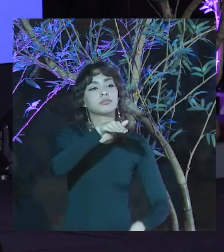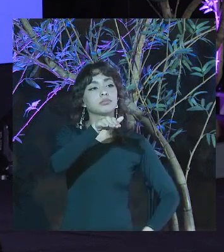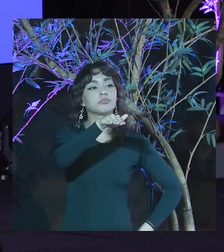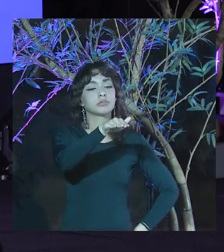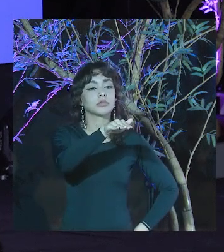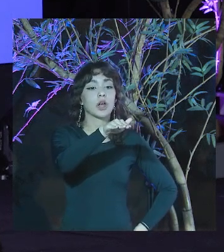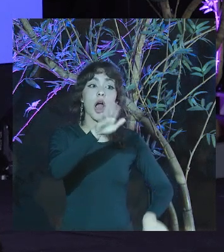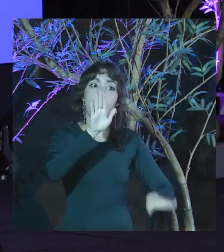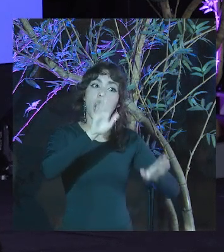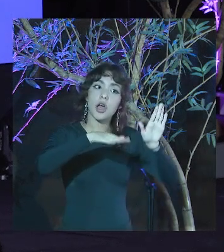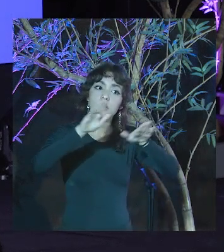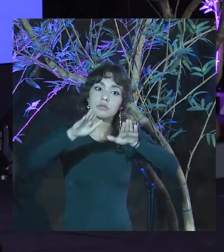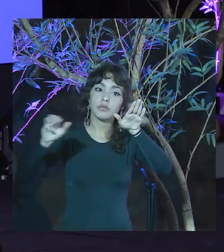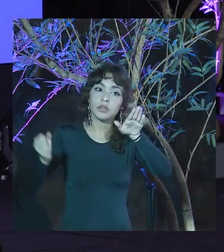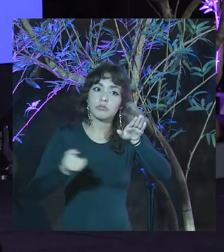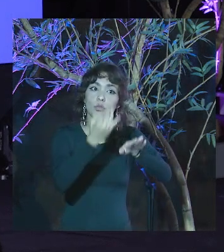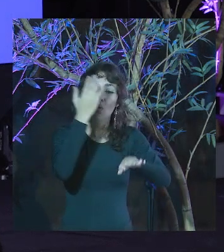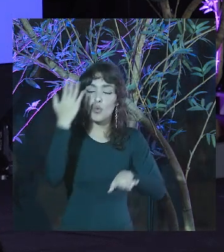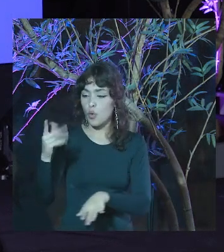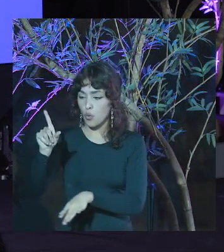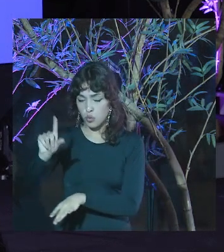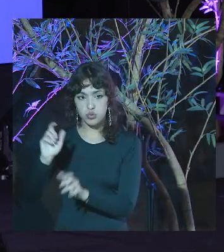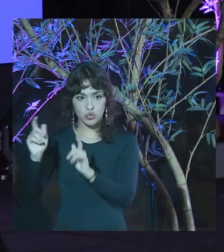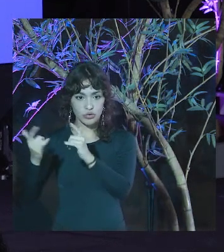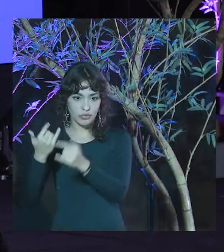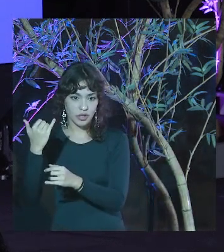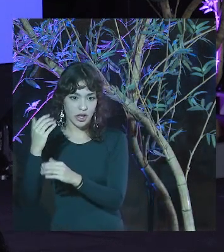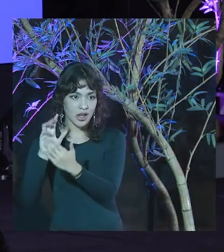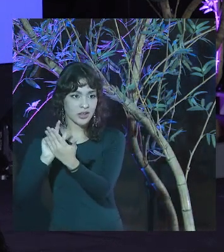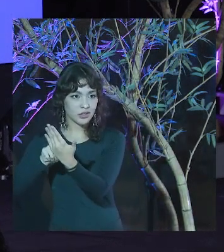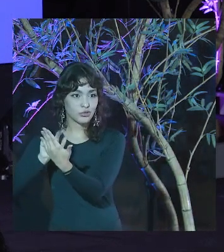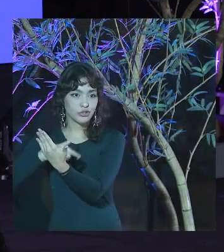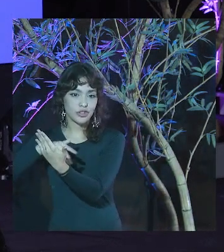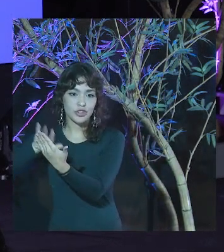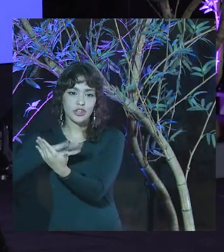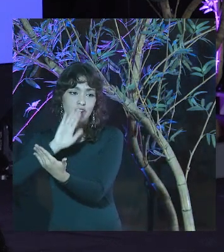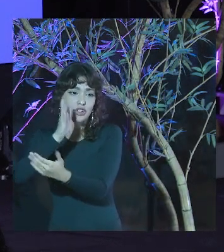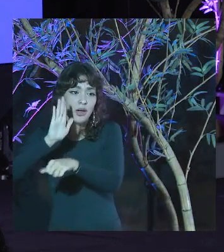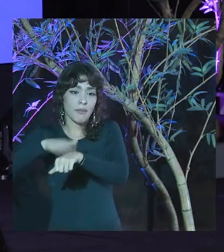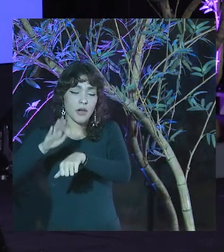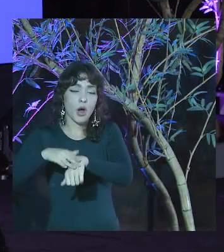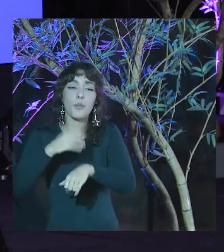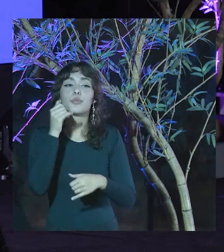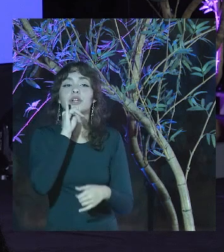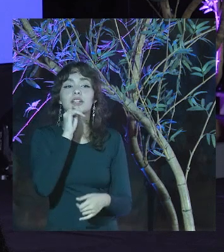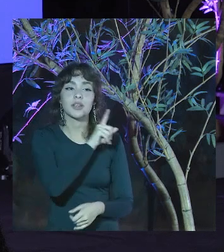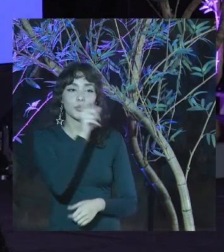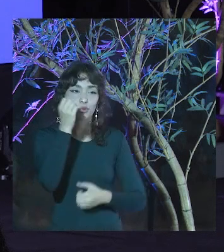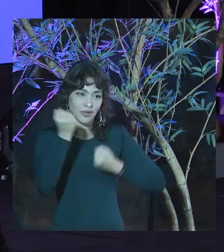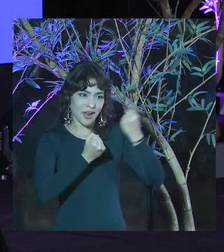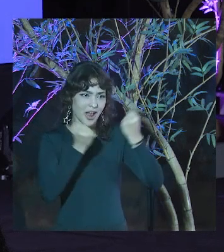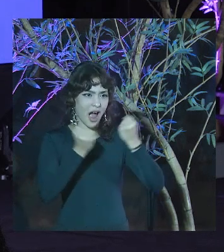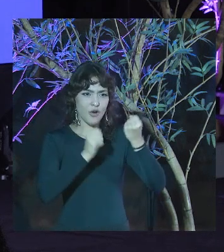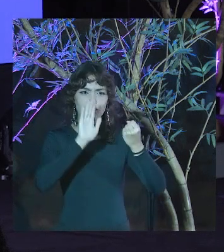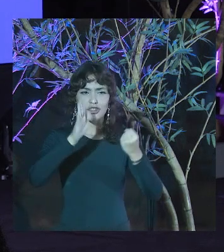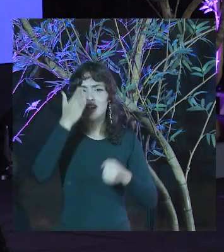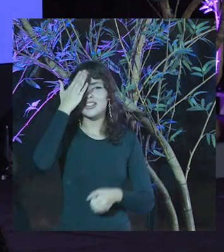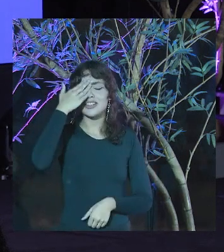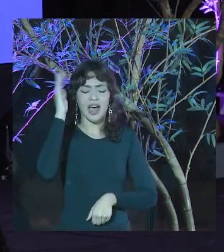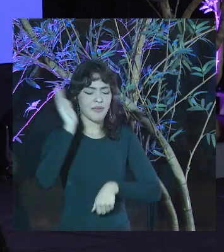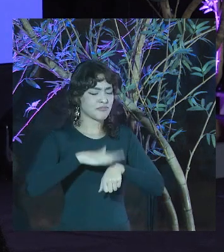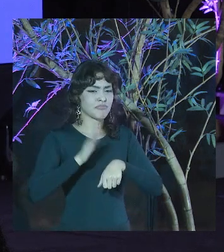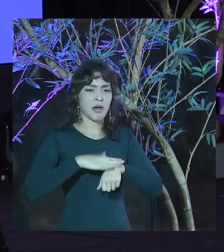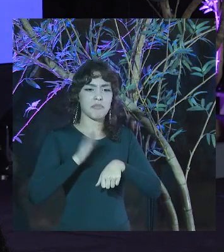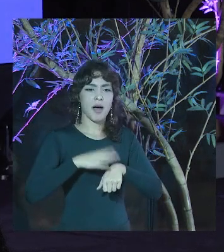esses algoritmos já são autônomos, né? Pensei num carro em São Francisco, tem um carro autônomo e ele faz isso, ele não recomenda, ele toma